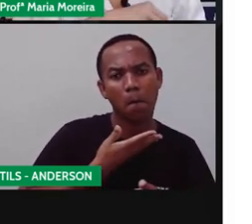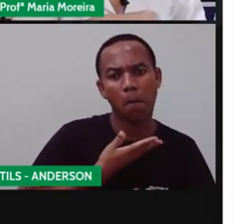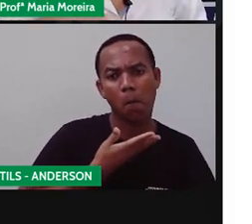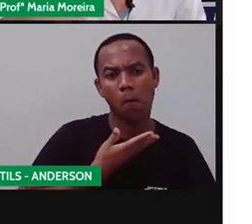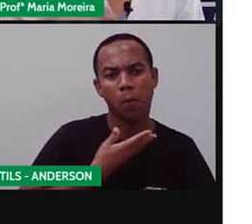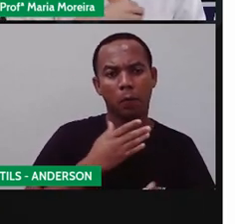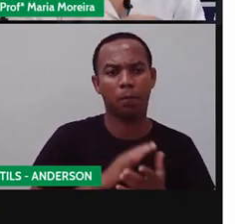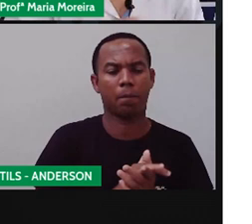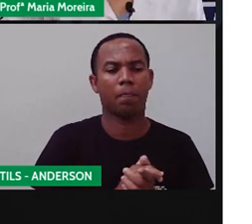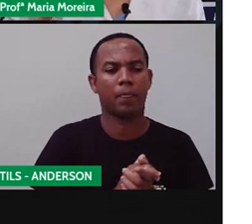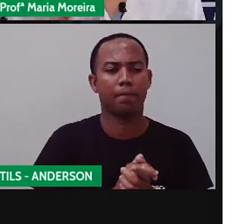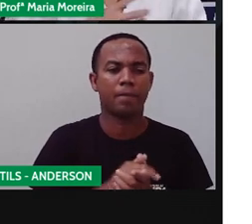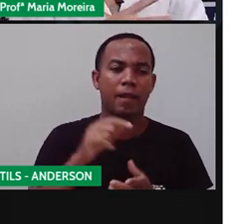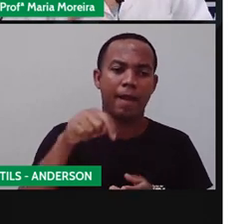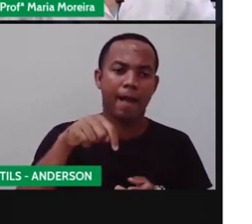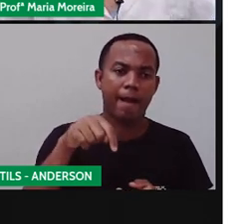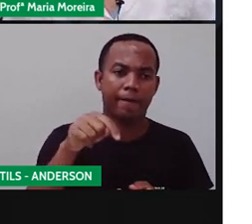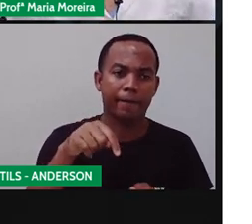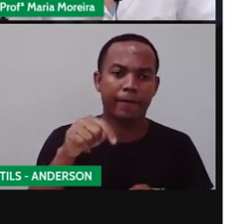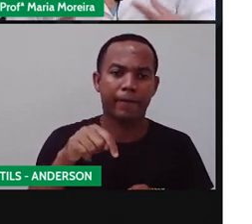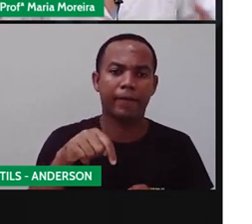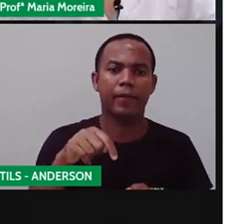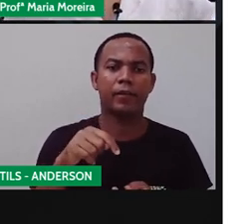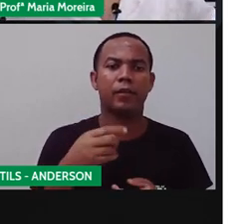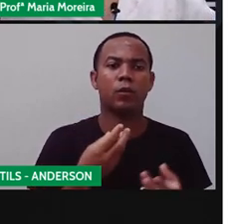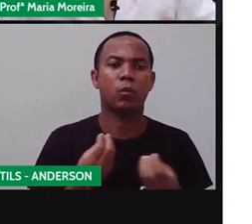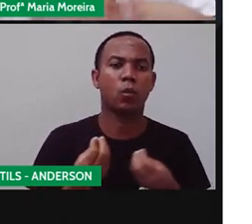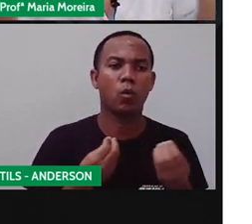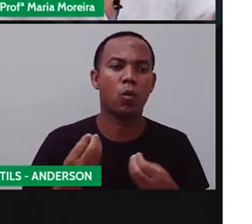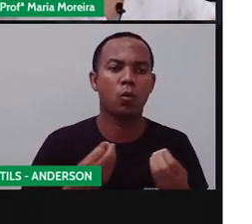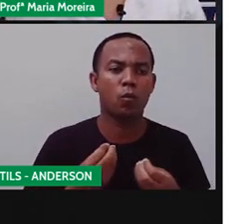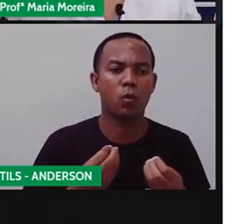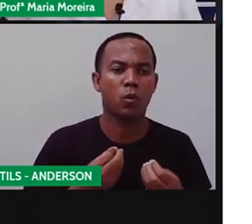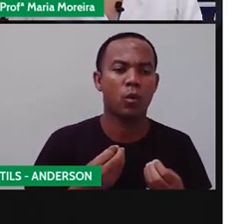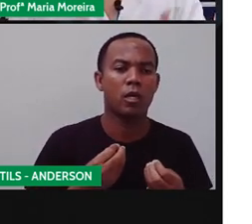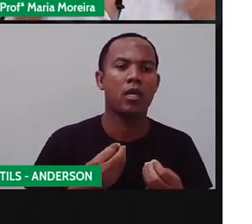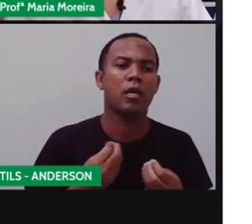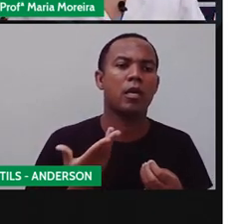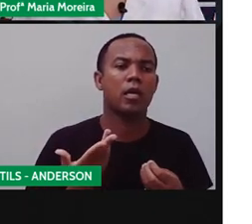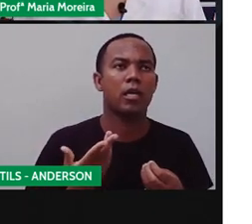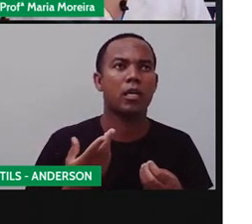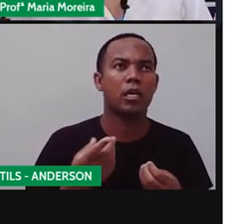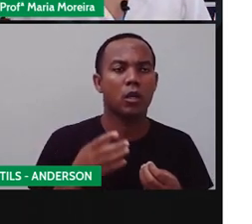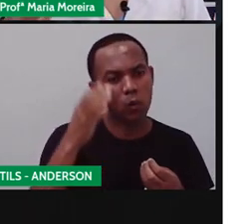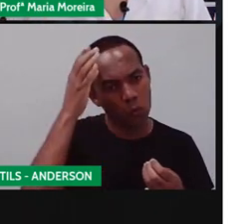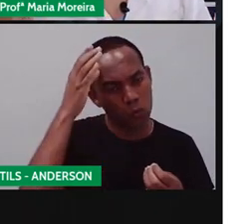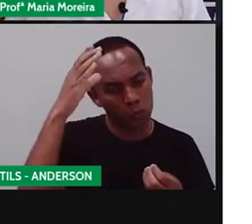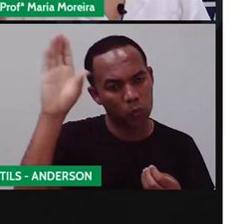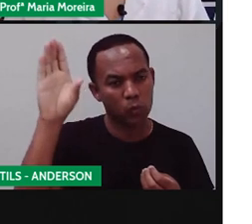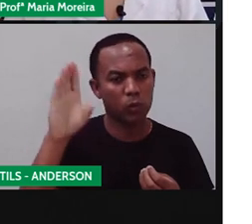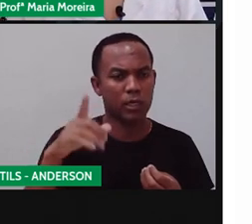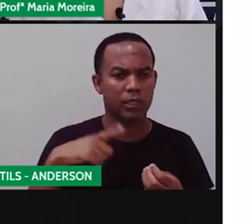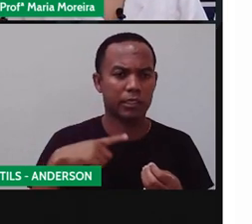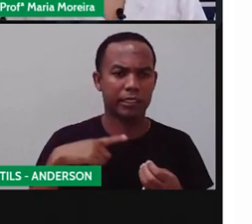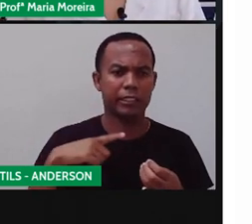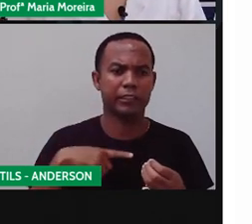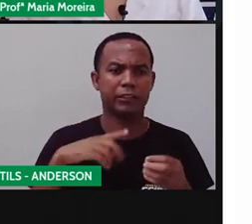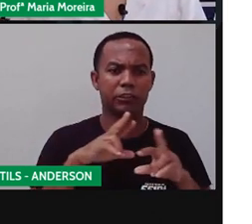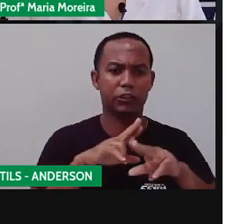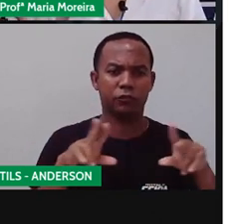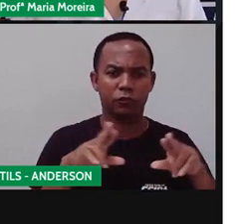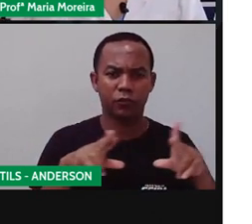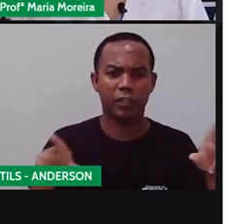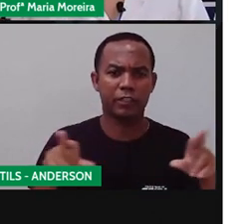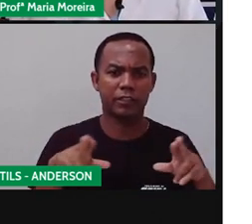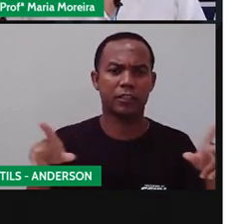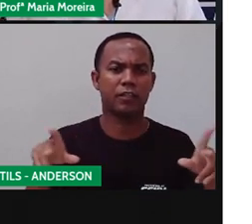na nossa civilização ocidental, aqui onde nós estamos, na nossa cultura, temos vários rituais de passagem.